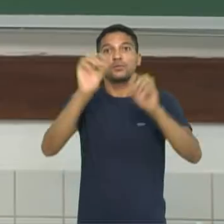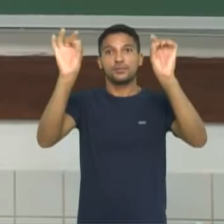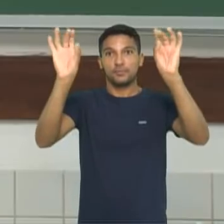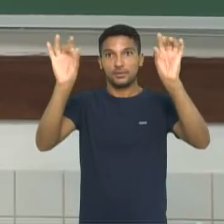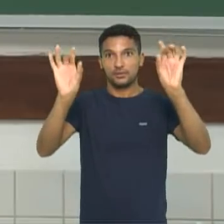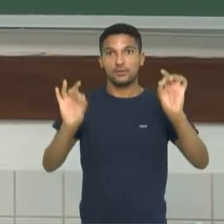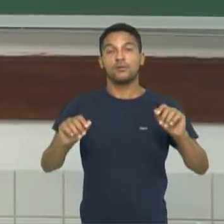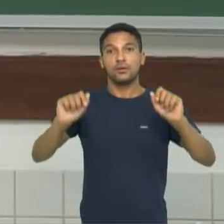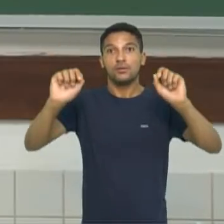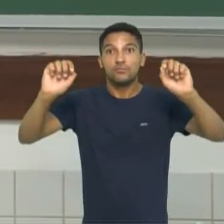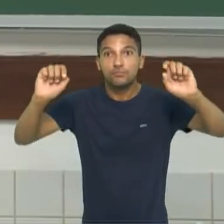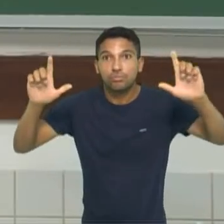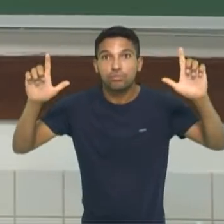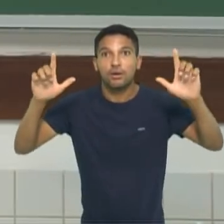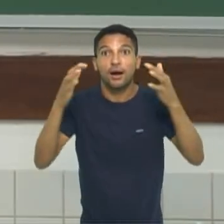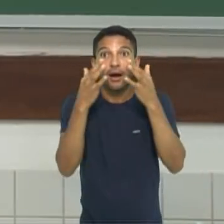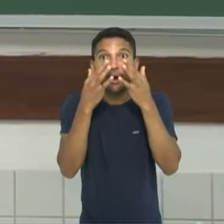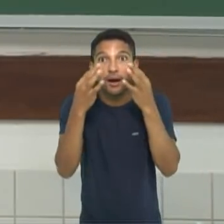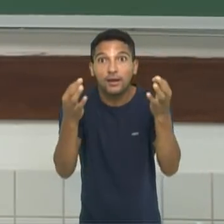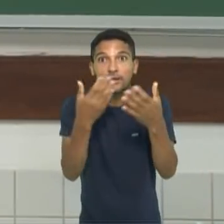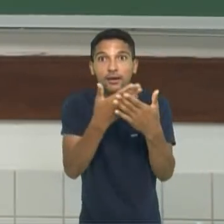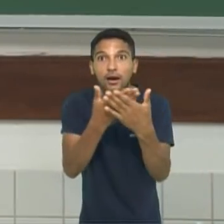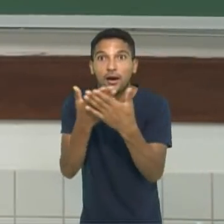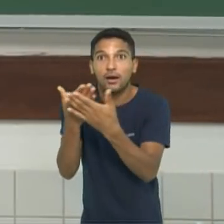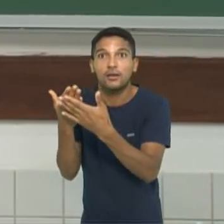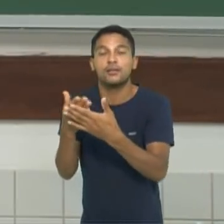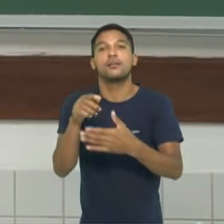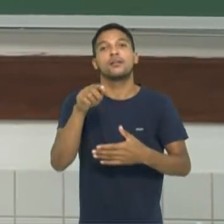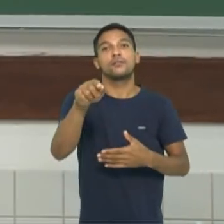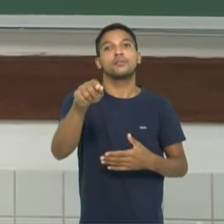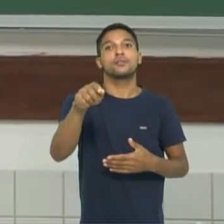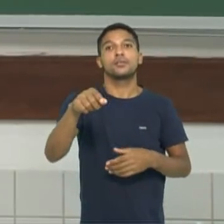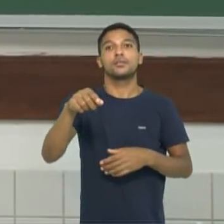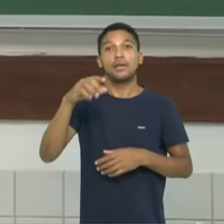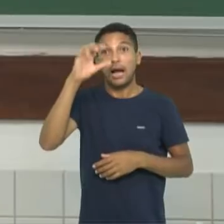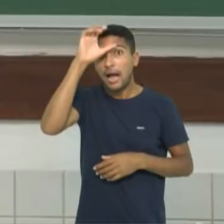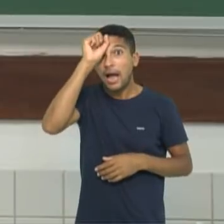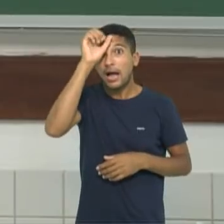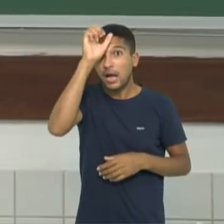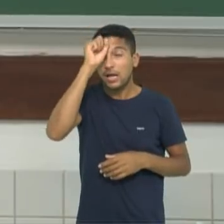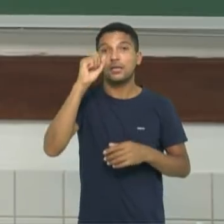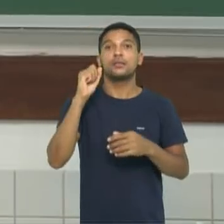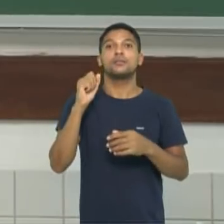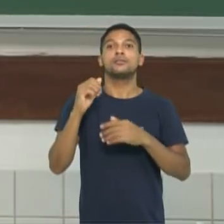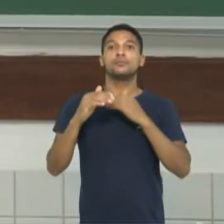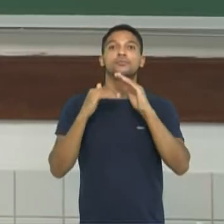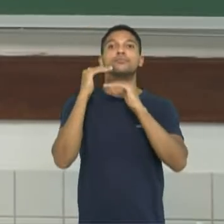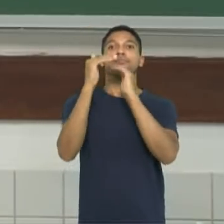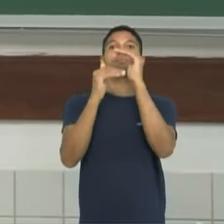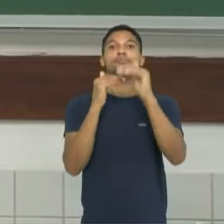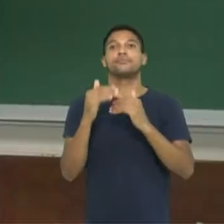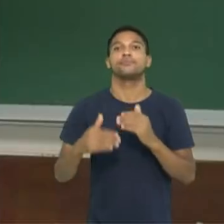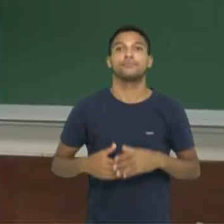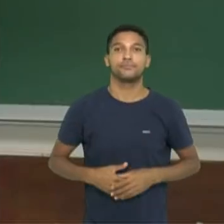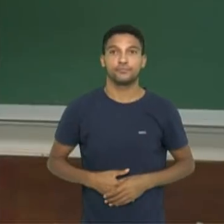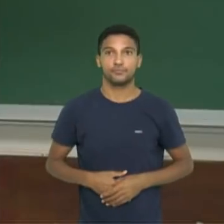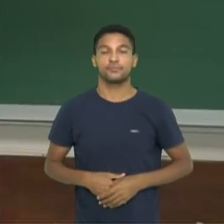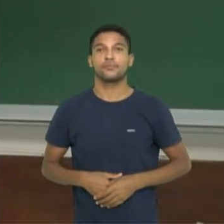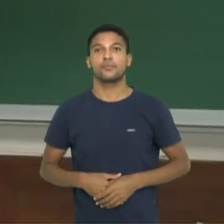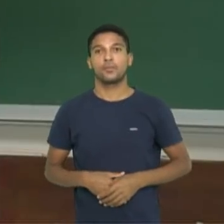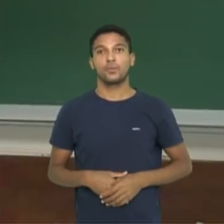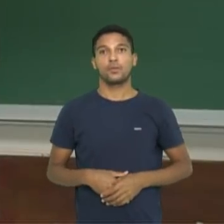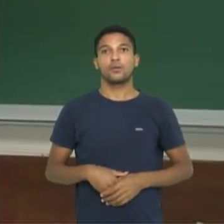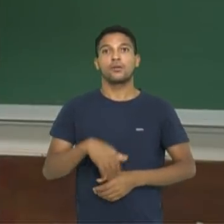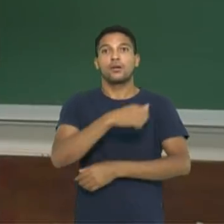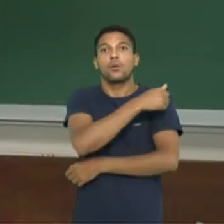videoaulas, cuidando do intelecto de vocês, tentando aprender. É a possibilidade que temos nesse momento. Os estudantes que